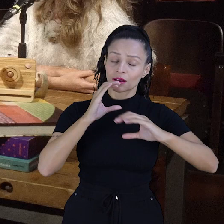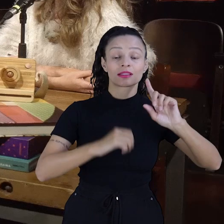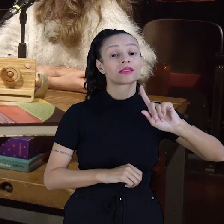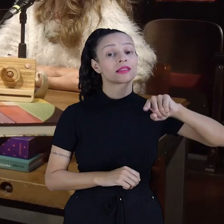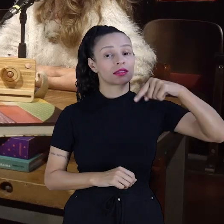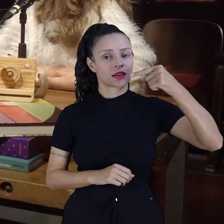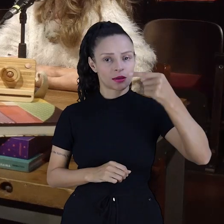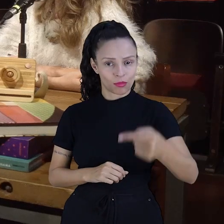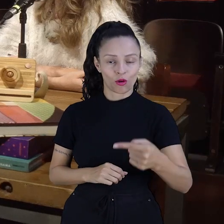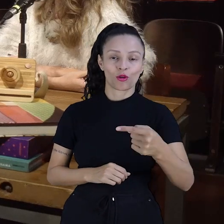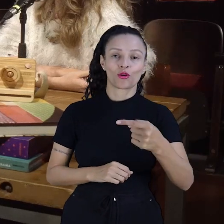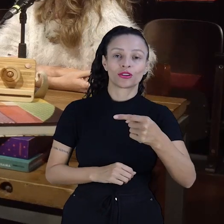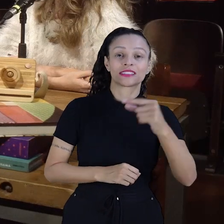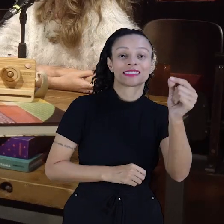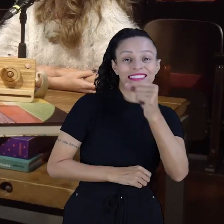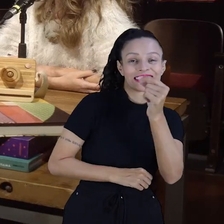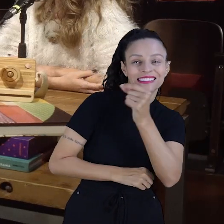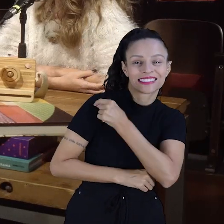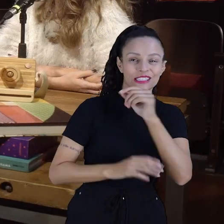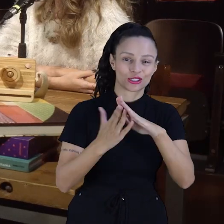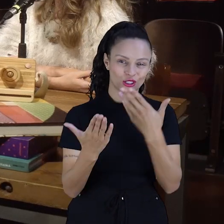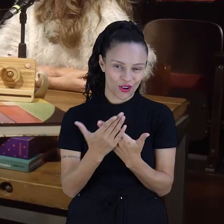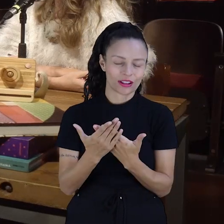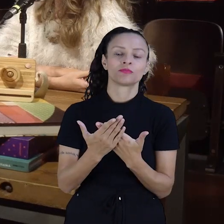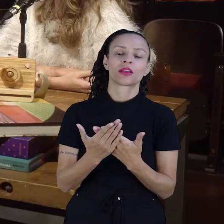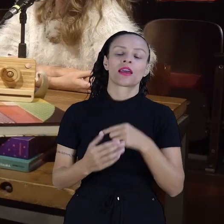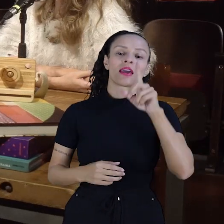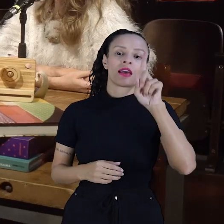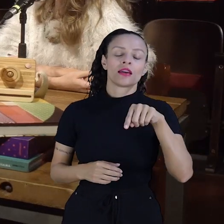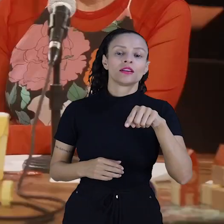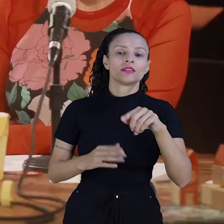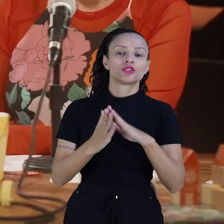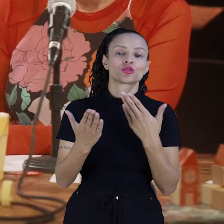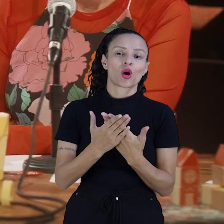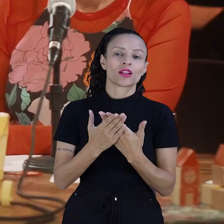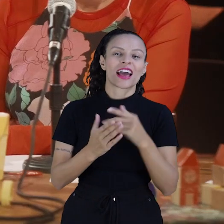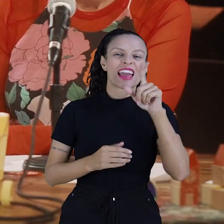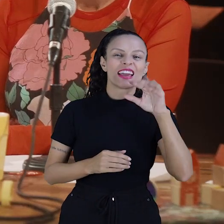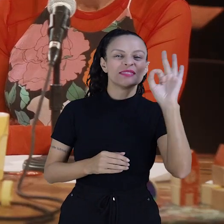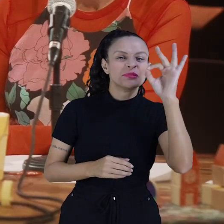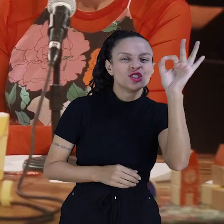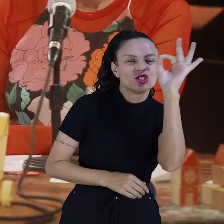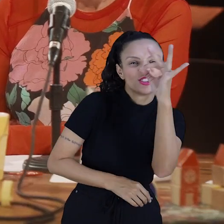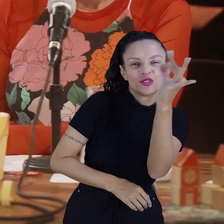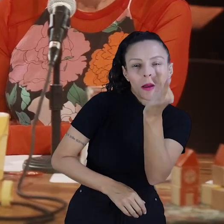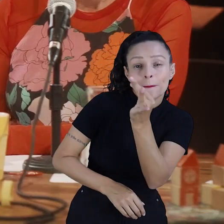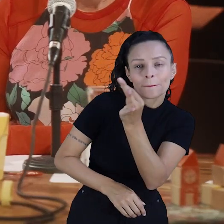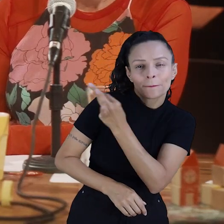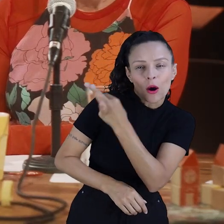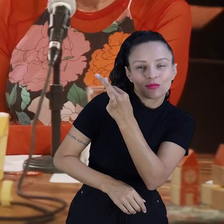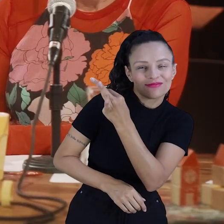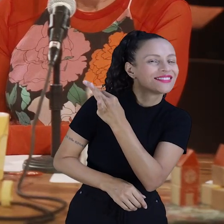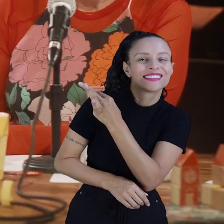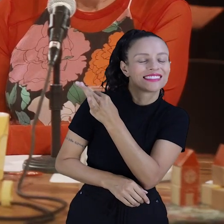acontece comunicação e depois eu sou mordido pela escola. A escola é como se fosse um bichinho,